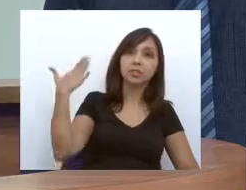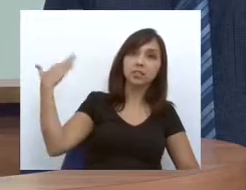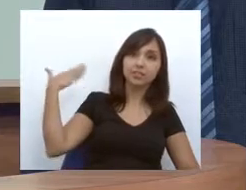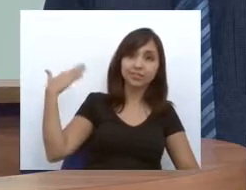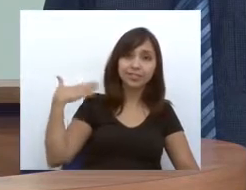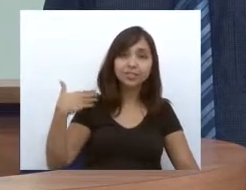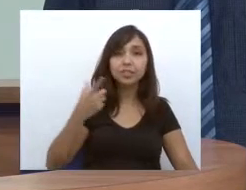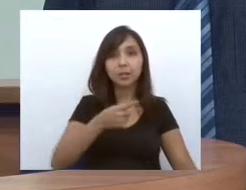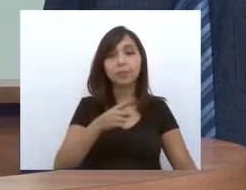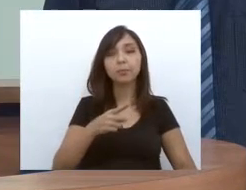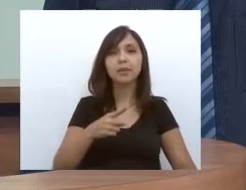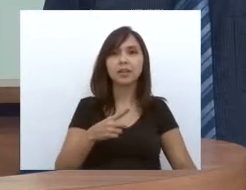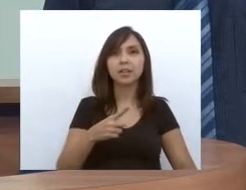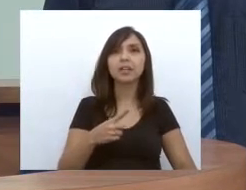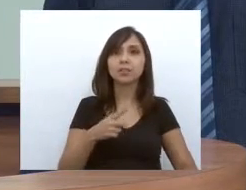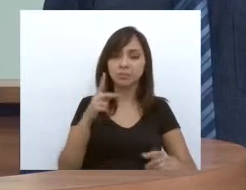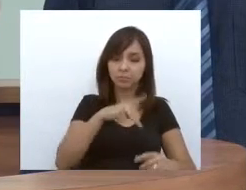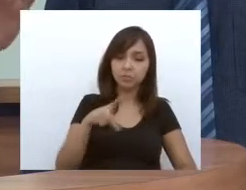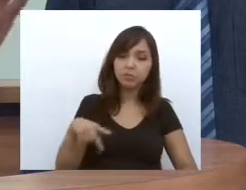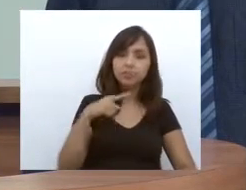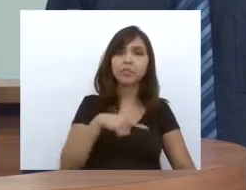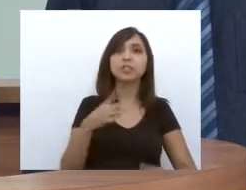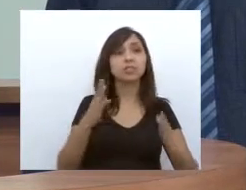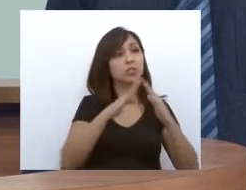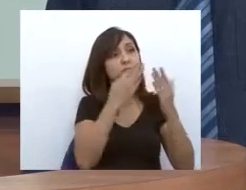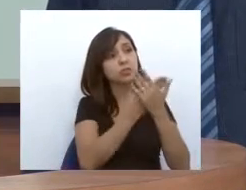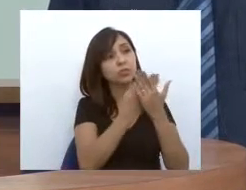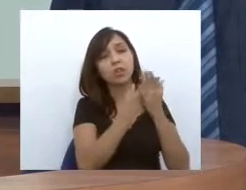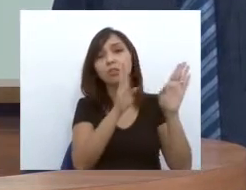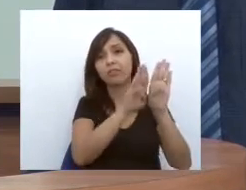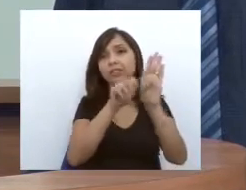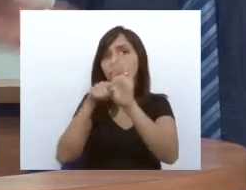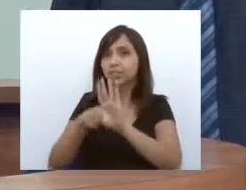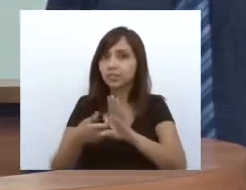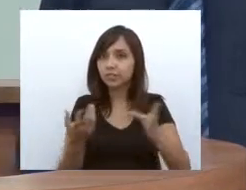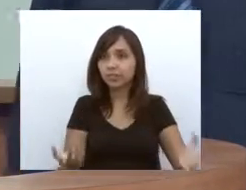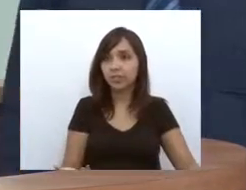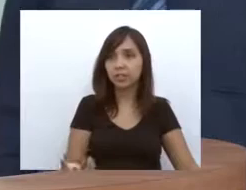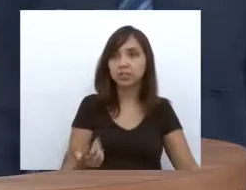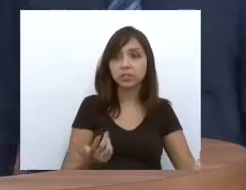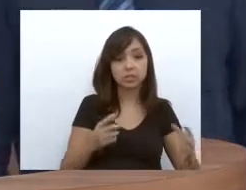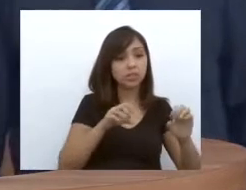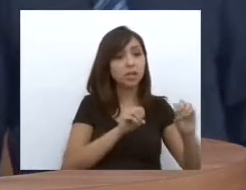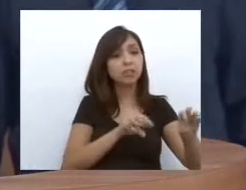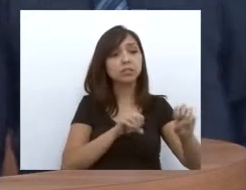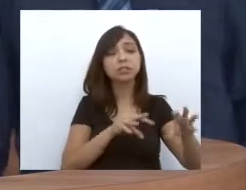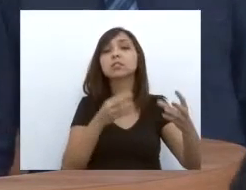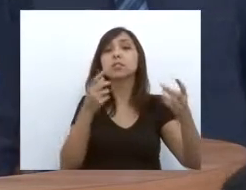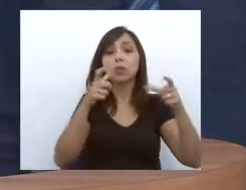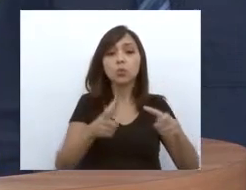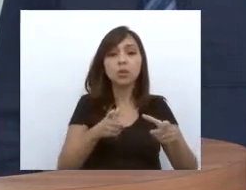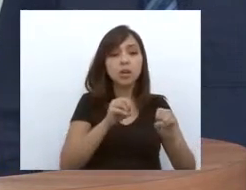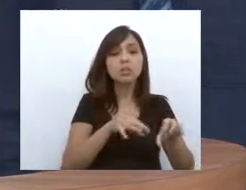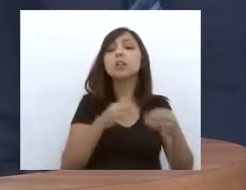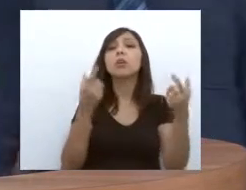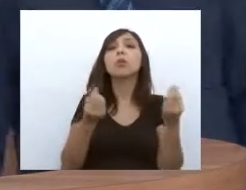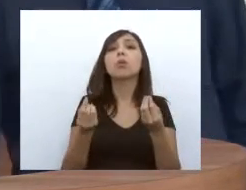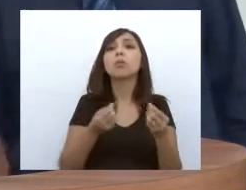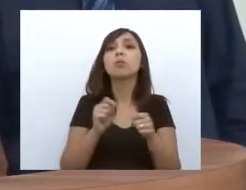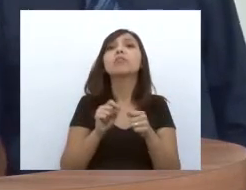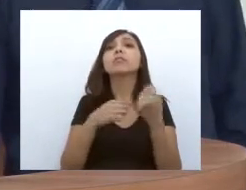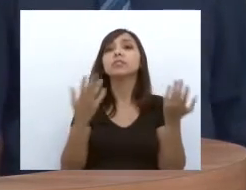Antigamente era sangrando os professores, agora é fechando escola. Sem lugar para dar aula, vão ter que fazer o quê?